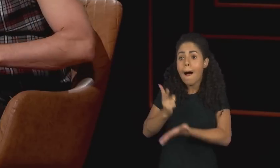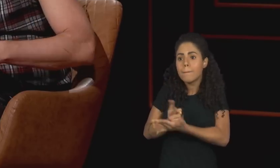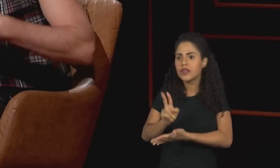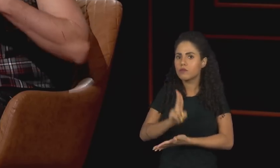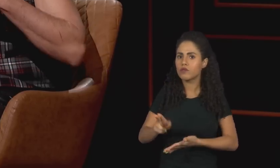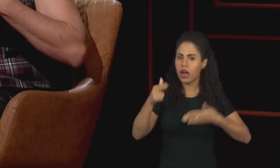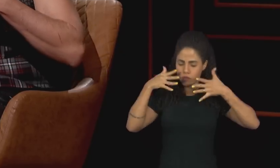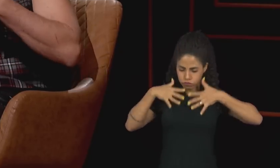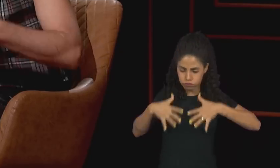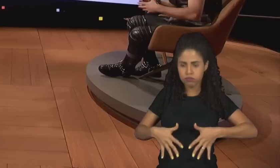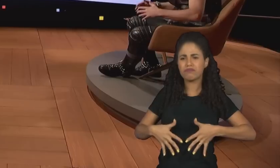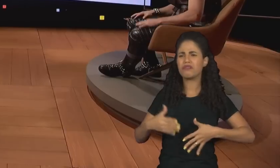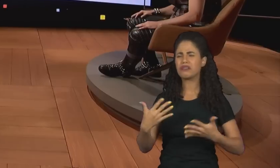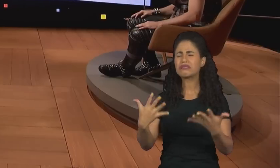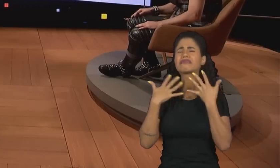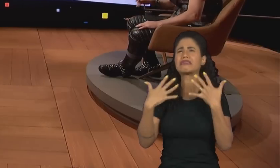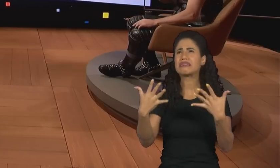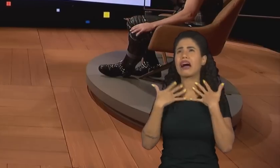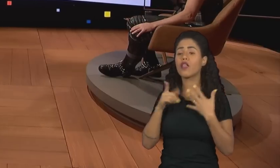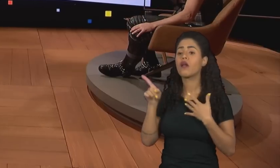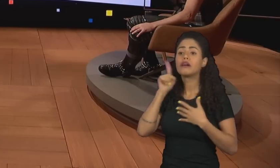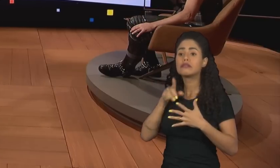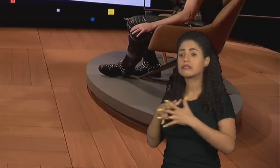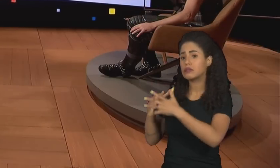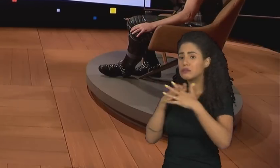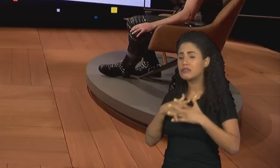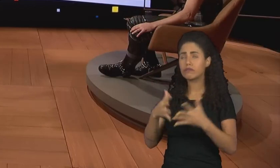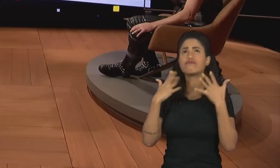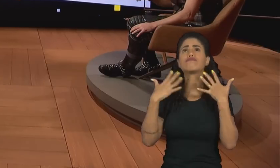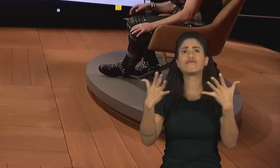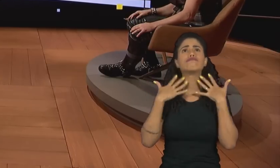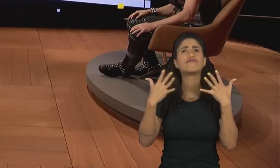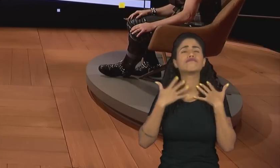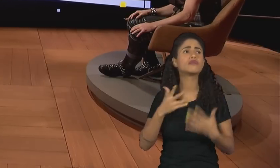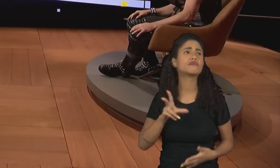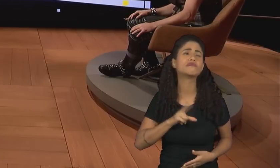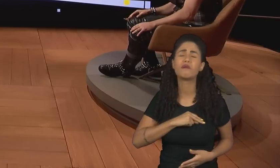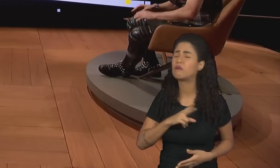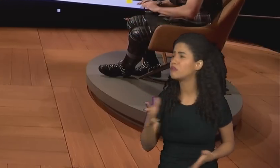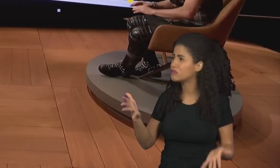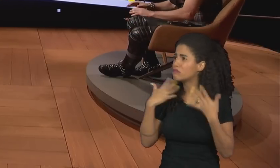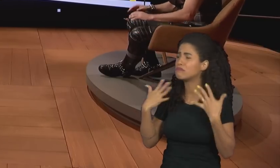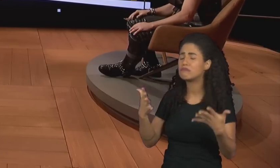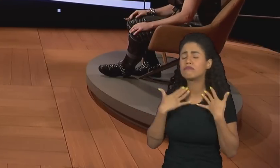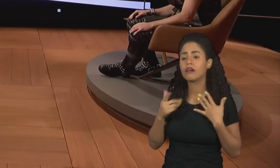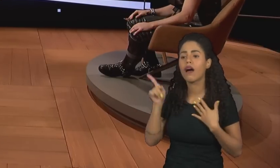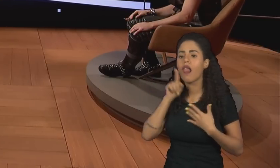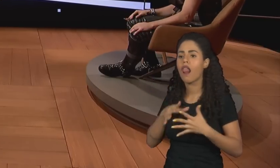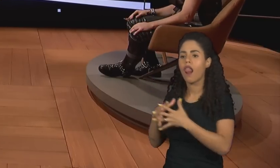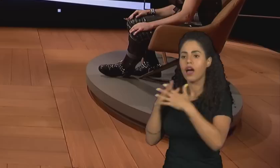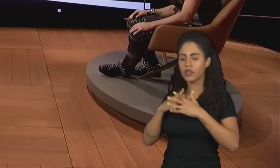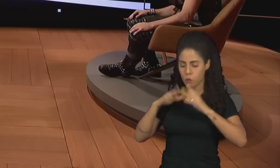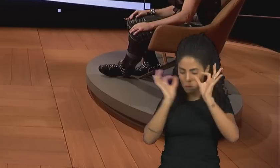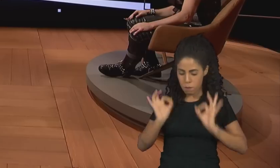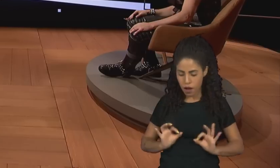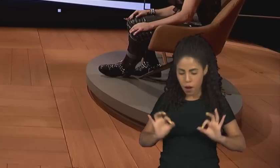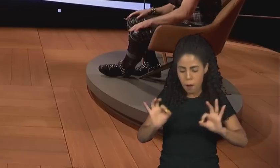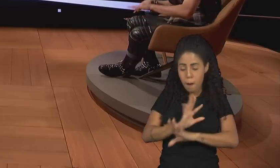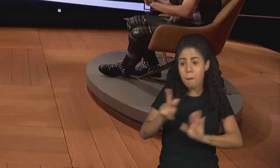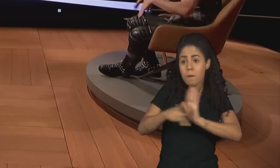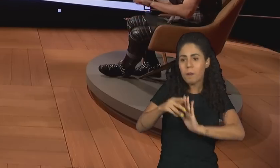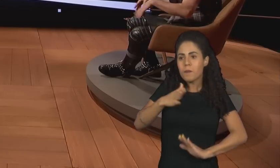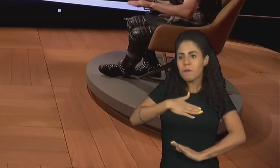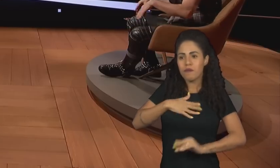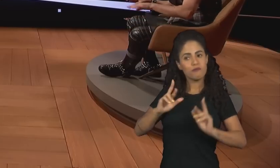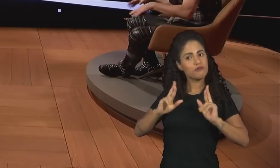Porque aquele calor americano que você vai no meio dos Estados Unidos, você fala, é muito quente. Então eu mandei fazer um kilt especial para mim,